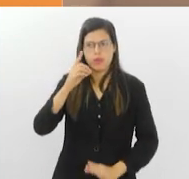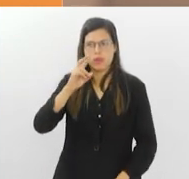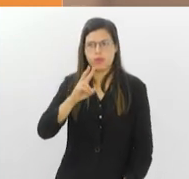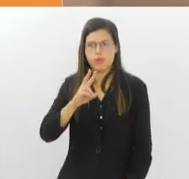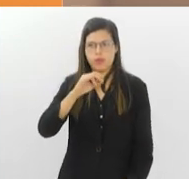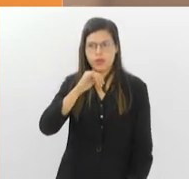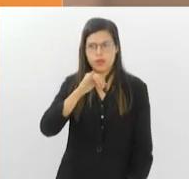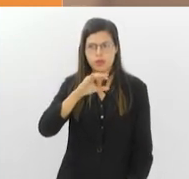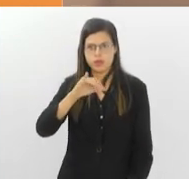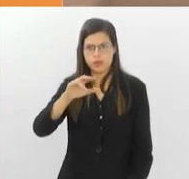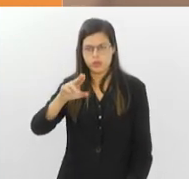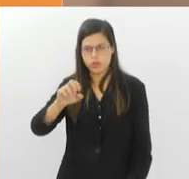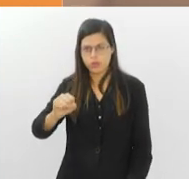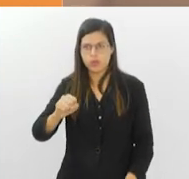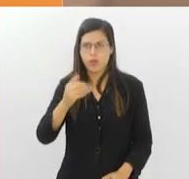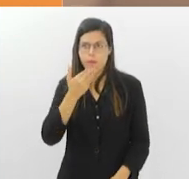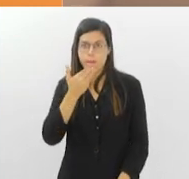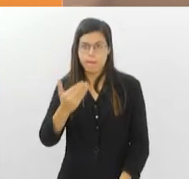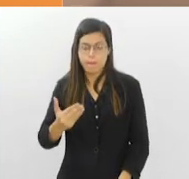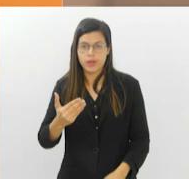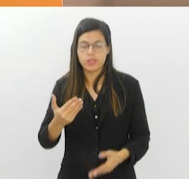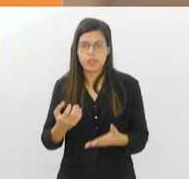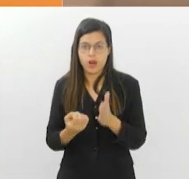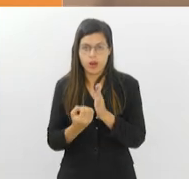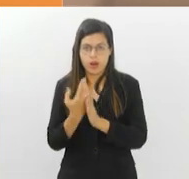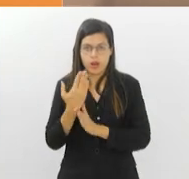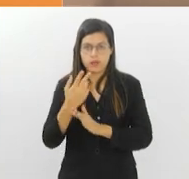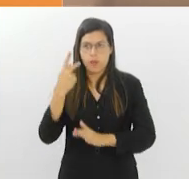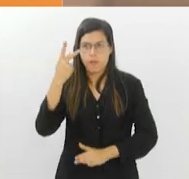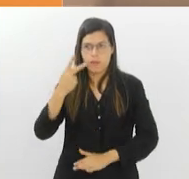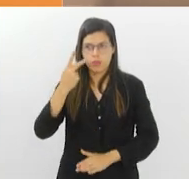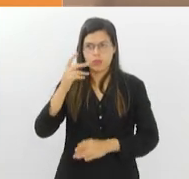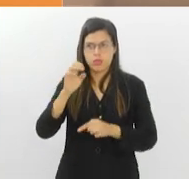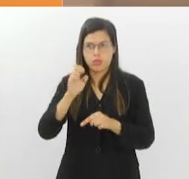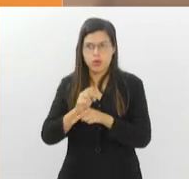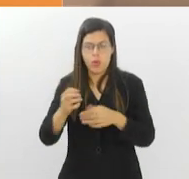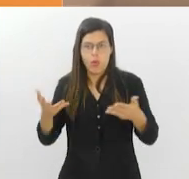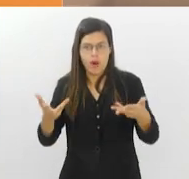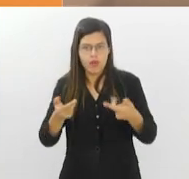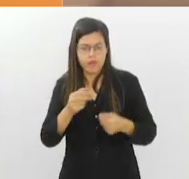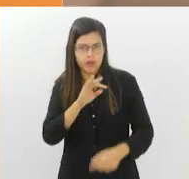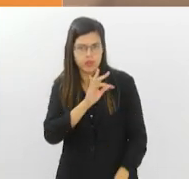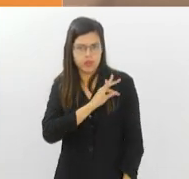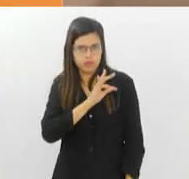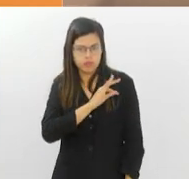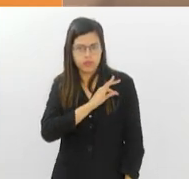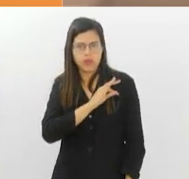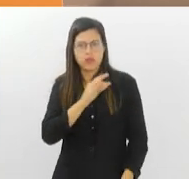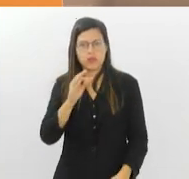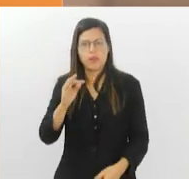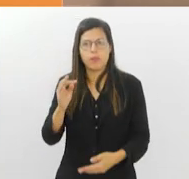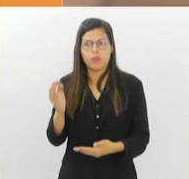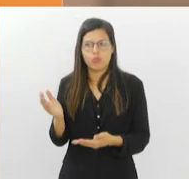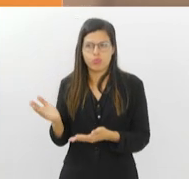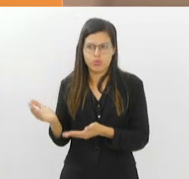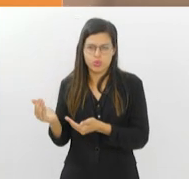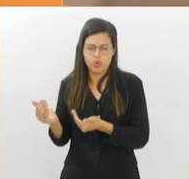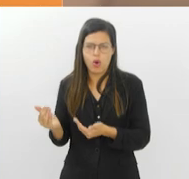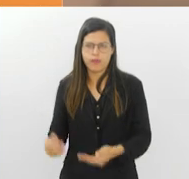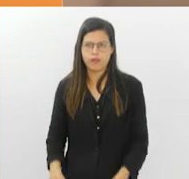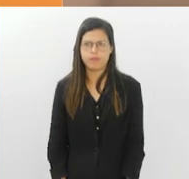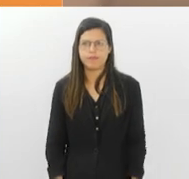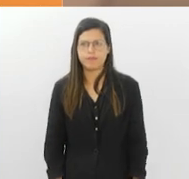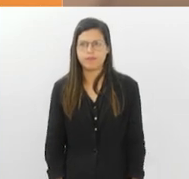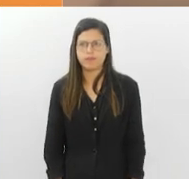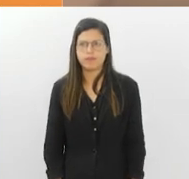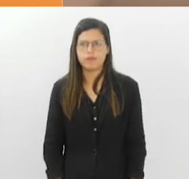Cozolino, que pede a implantação da política estadual de qualificação técnica para o jovem tutelado. E na